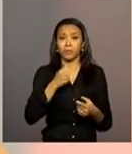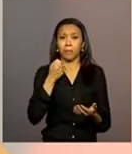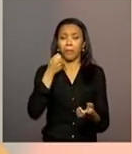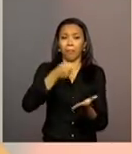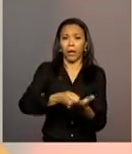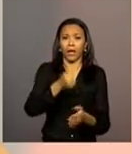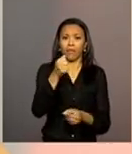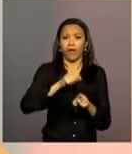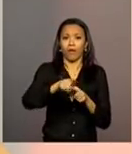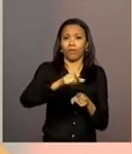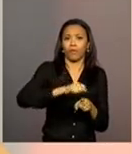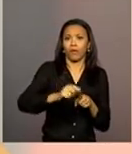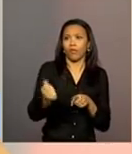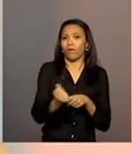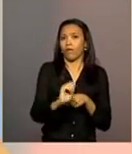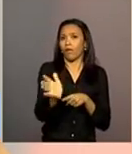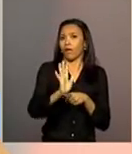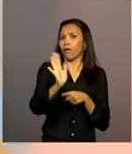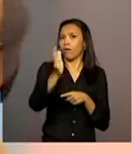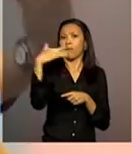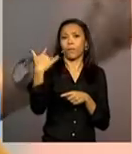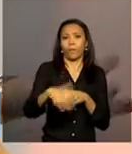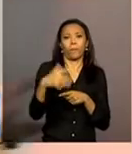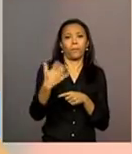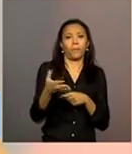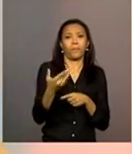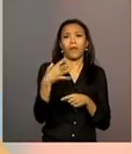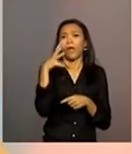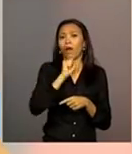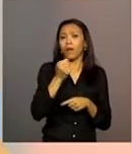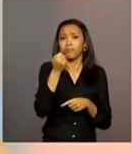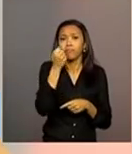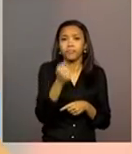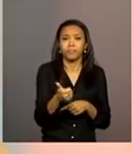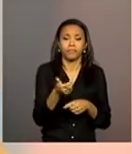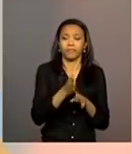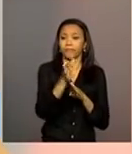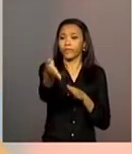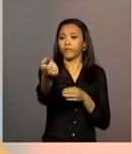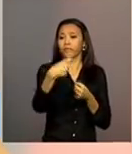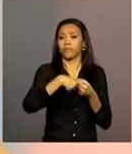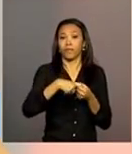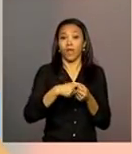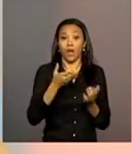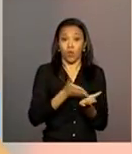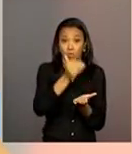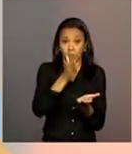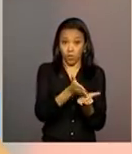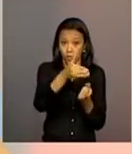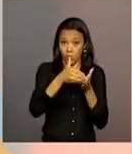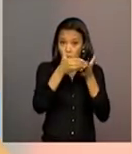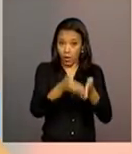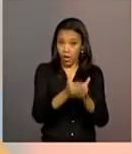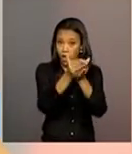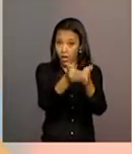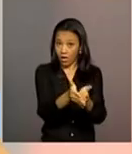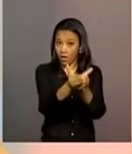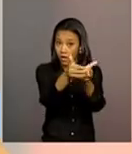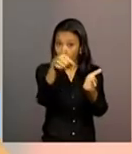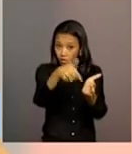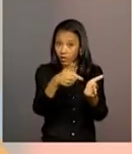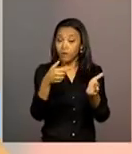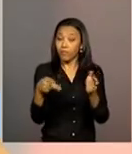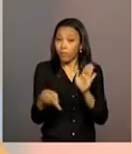custo para deslocar muito esporadicamente essas equipes com as lanchas da Assistência Social está